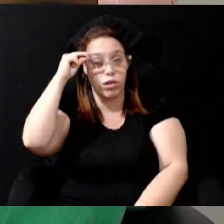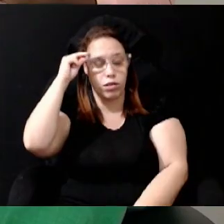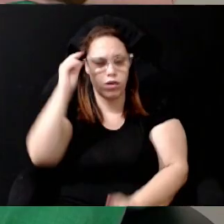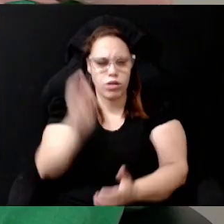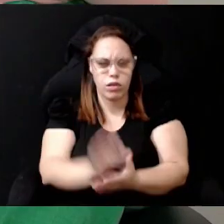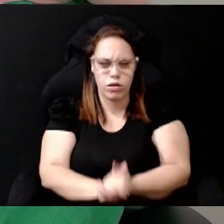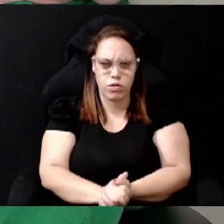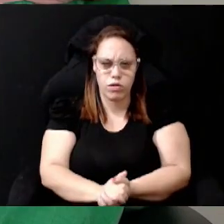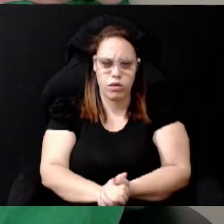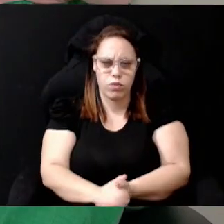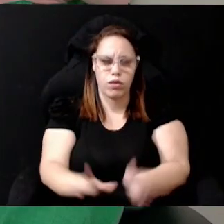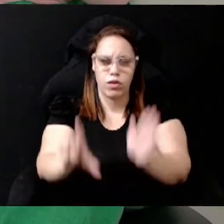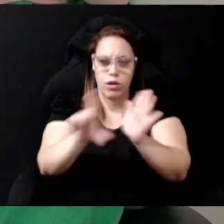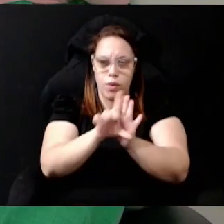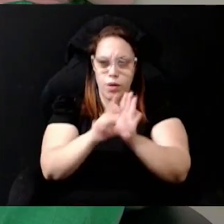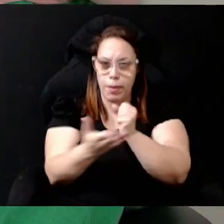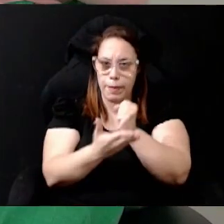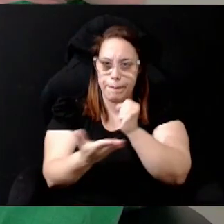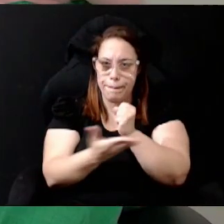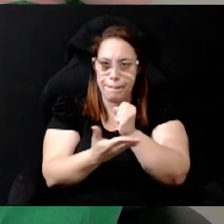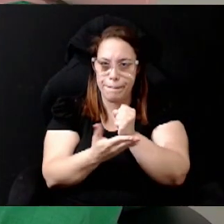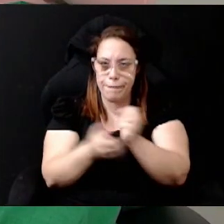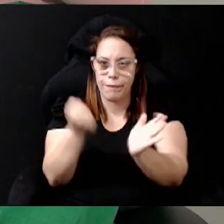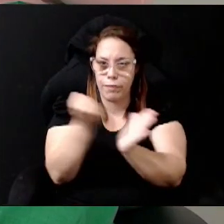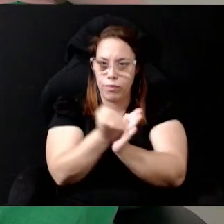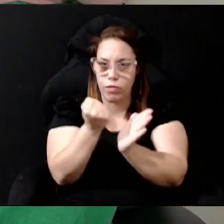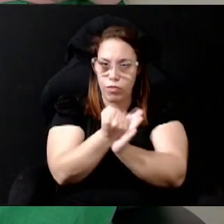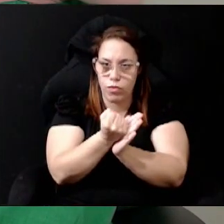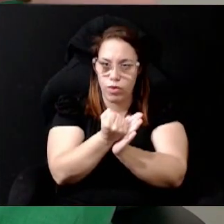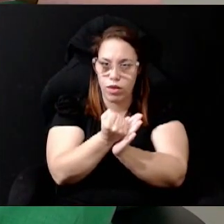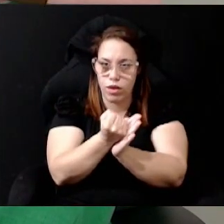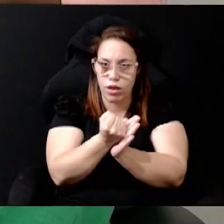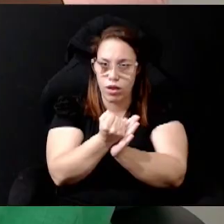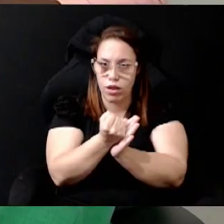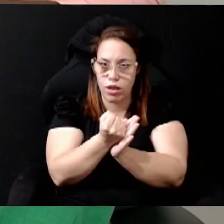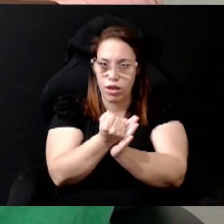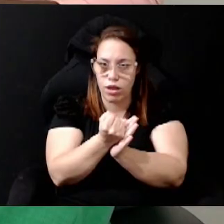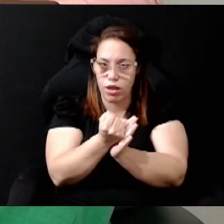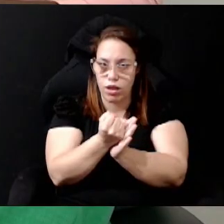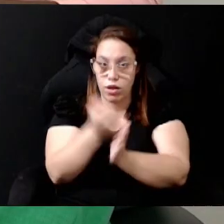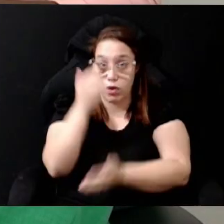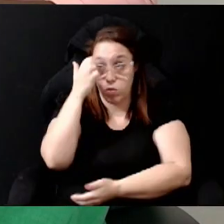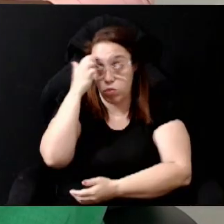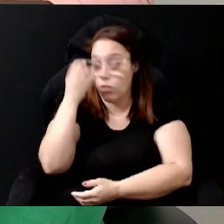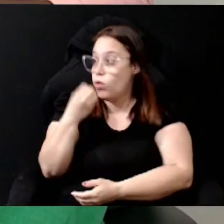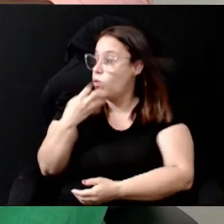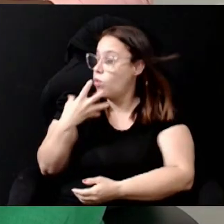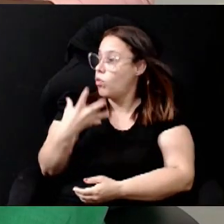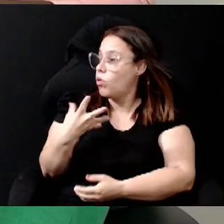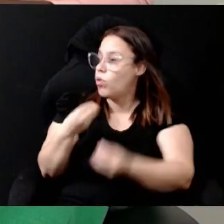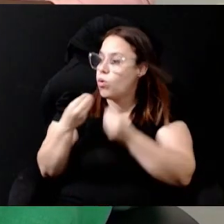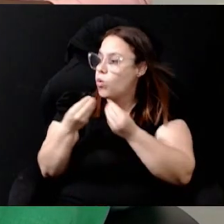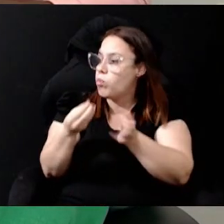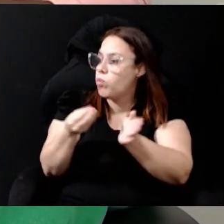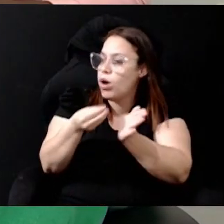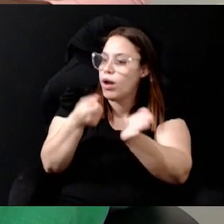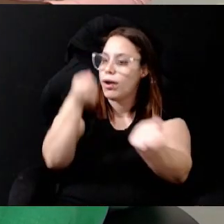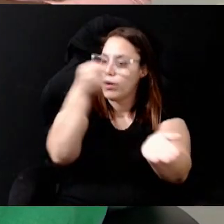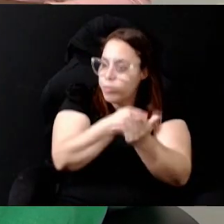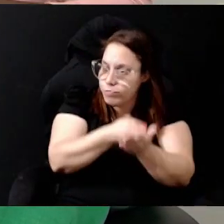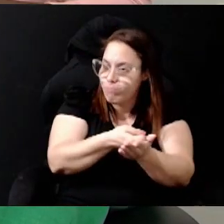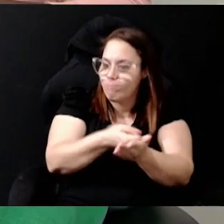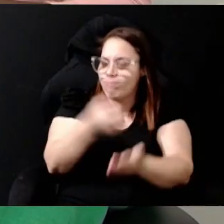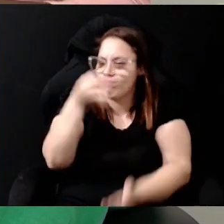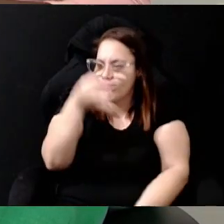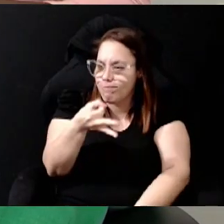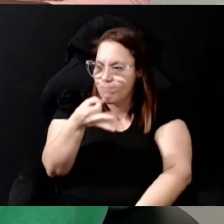fundamental, e como ela altera a LDB, que é a nossa Lei de Diretrizes e Bases, ela também é obrigatória no ensino da educação infantil também. Bom, e como que